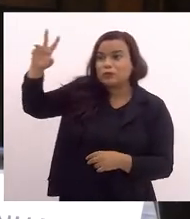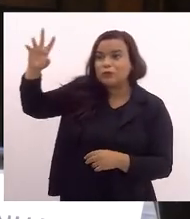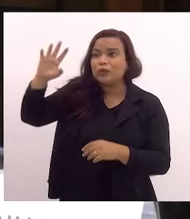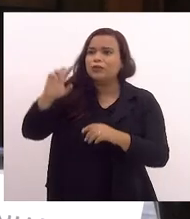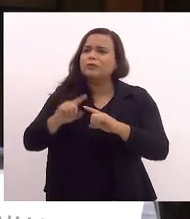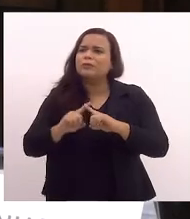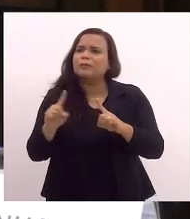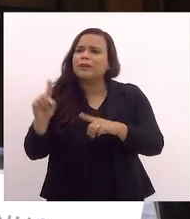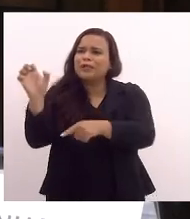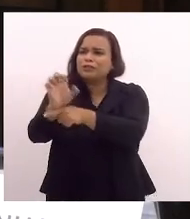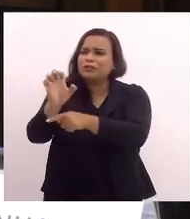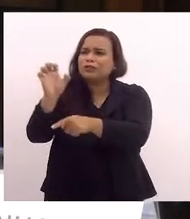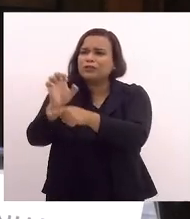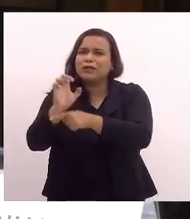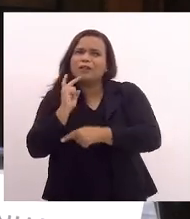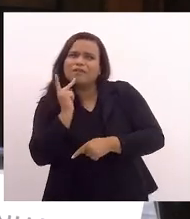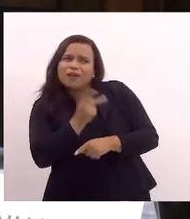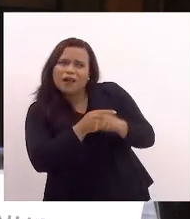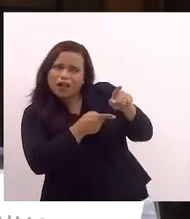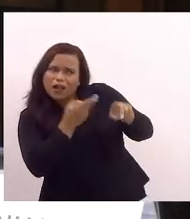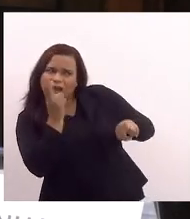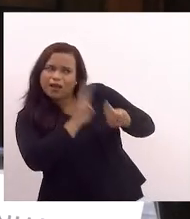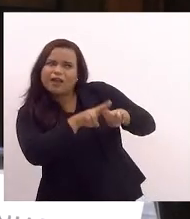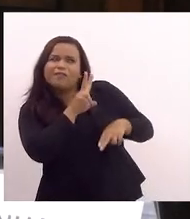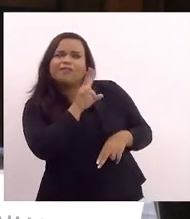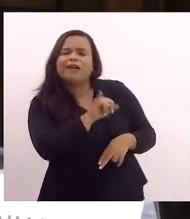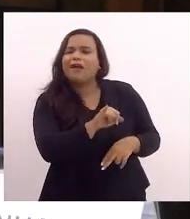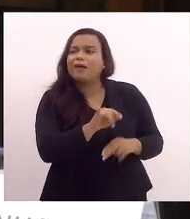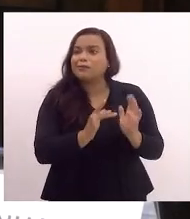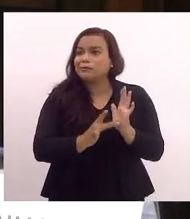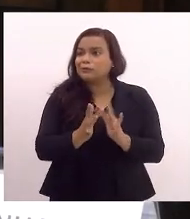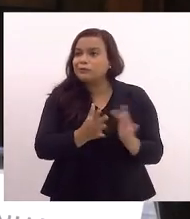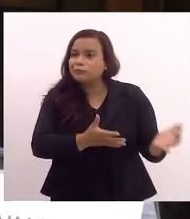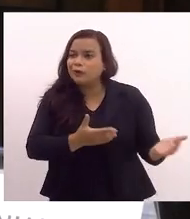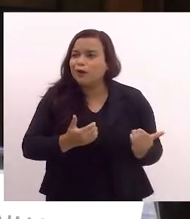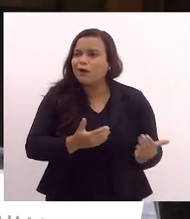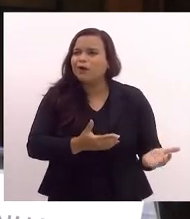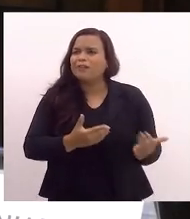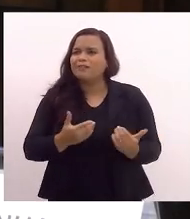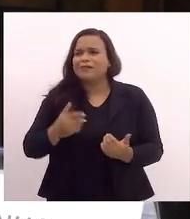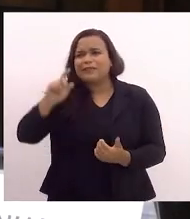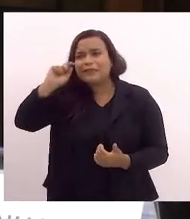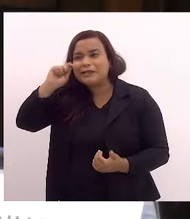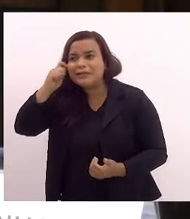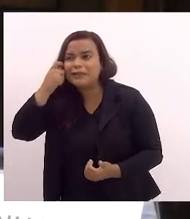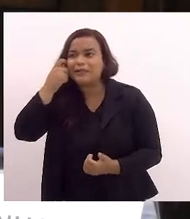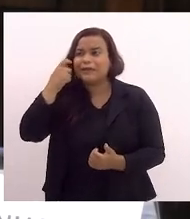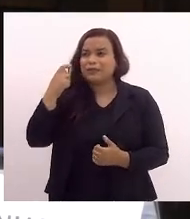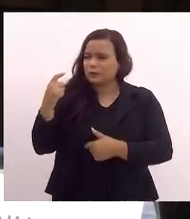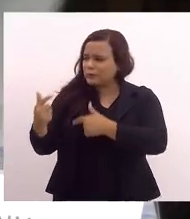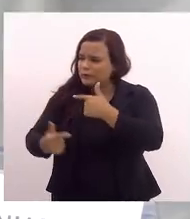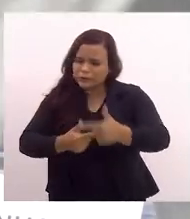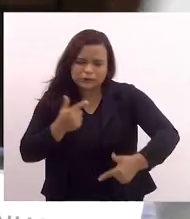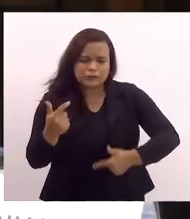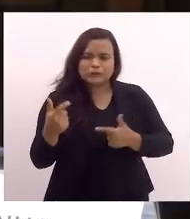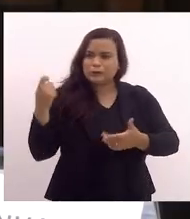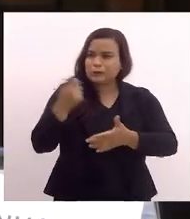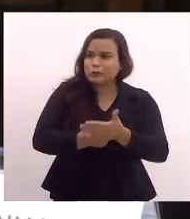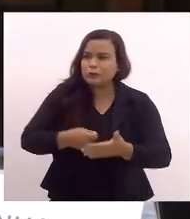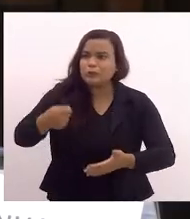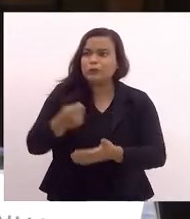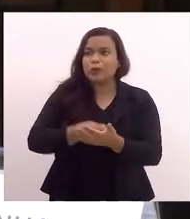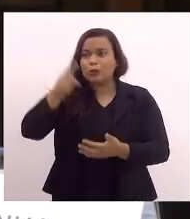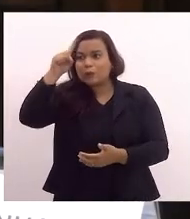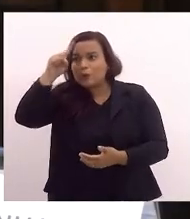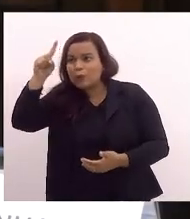lhe prometia prisão. Jesus, jovem, negro, trabalhador, lutava pelo pão de cada dia, vivia no fluxo